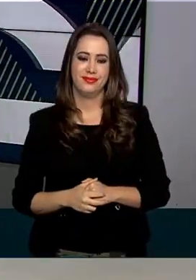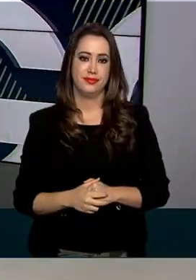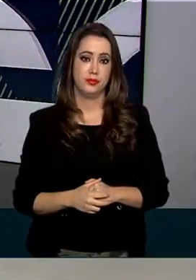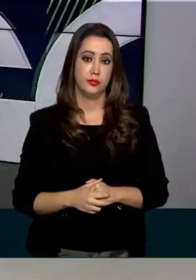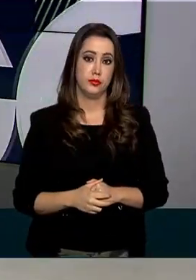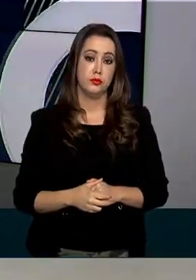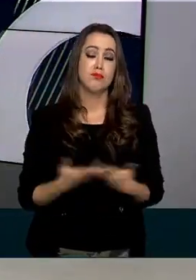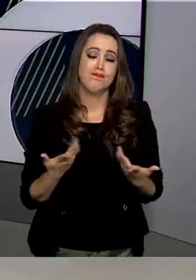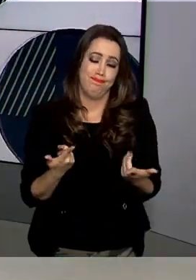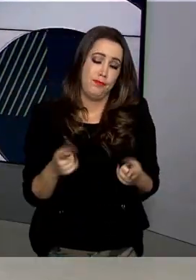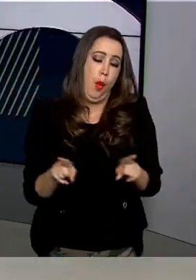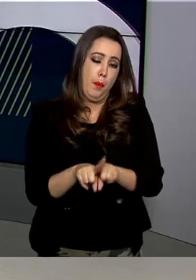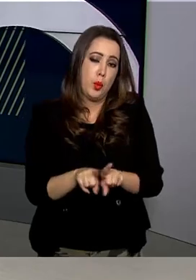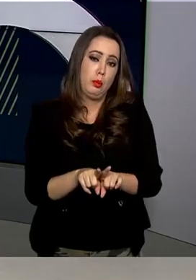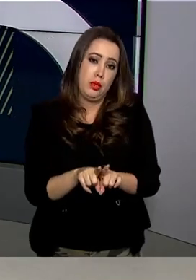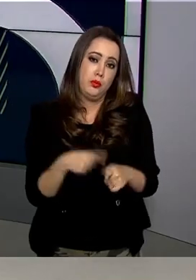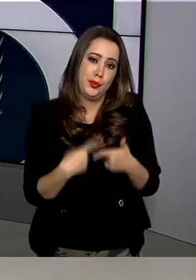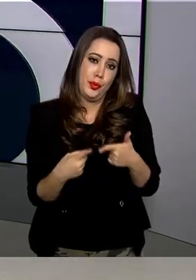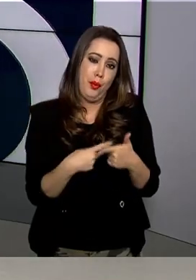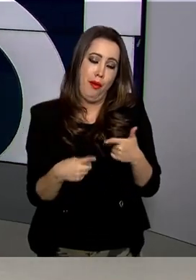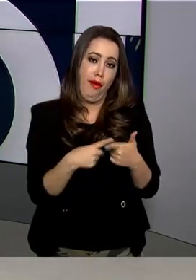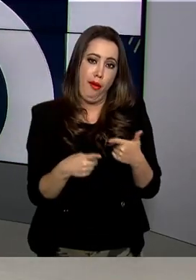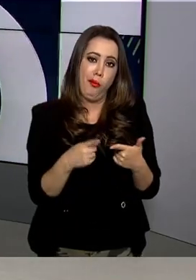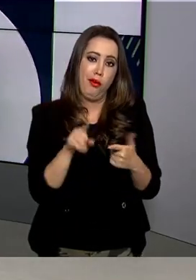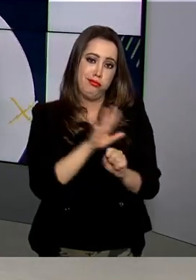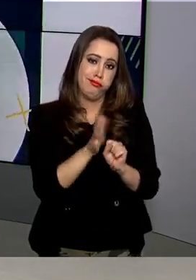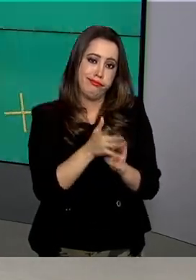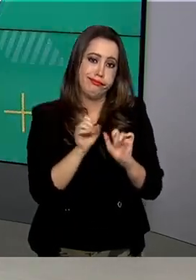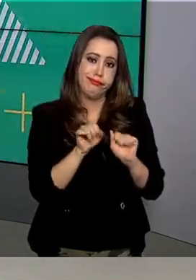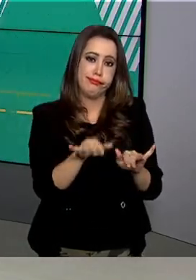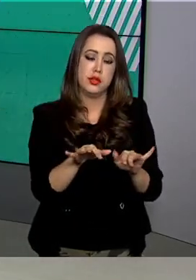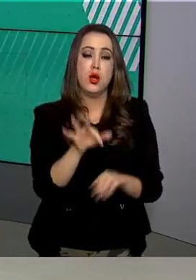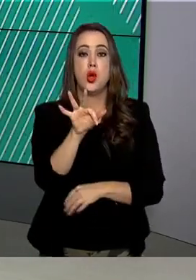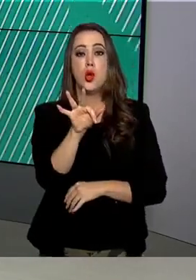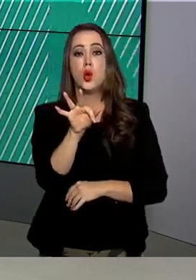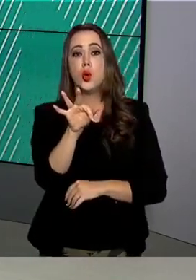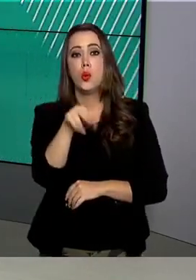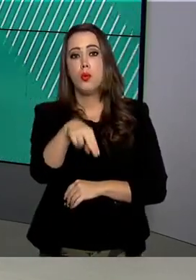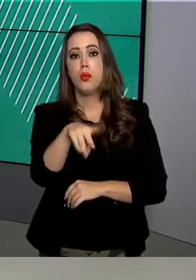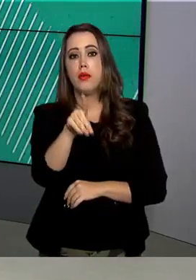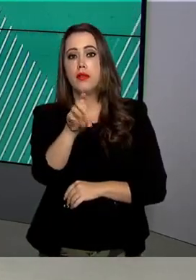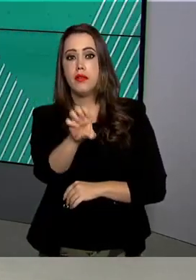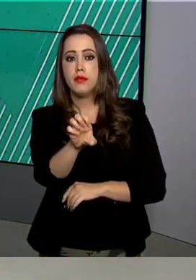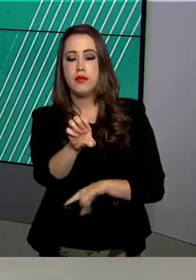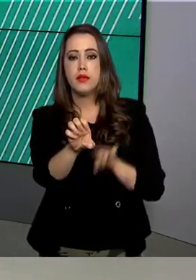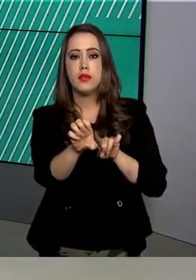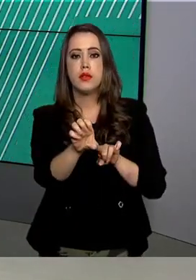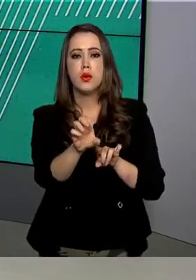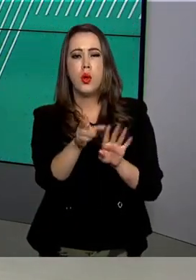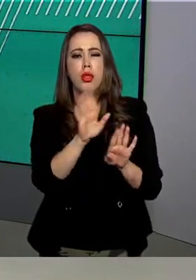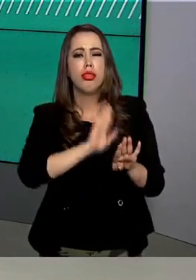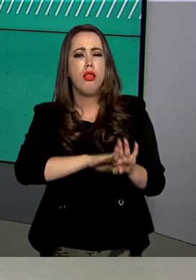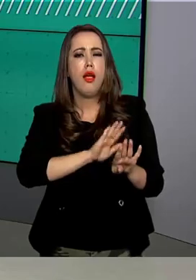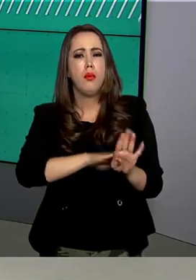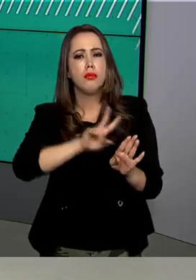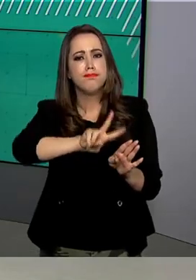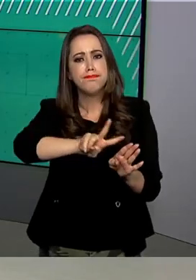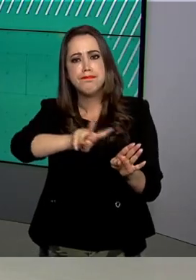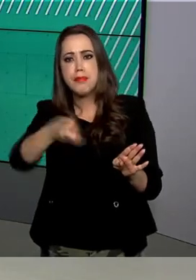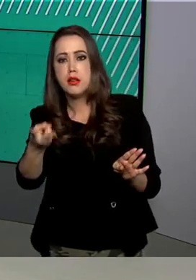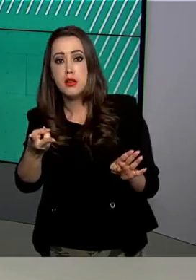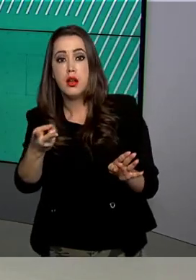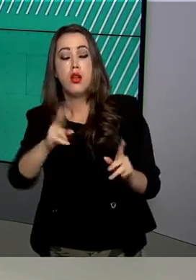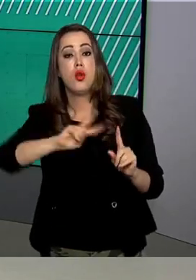Também por causa da pandemia, o FNDE, o Fundo Nacional de Desenvolvimento da Educação, prorrogou o prazo dos